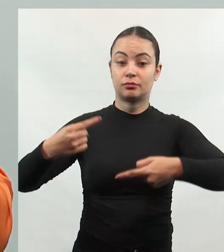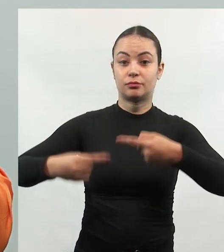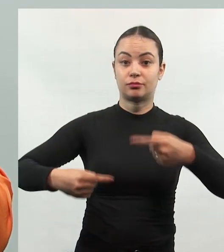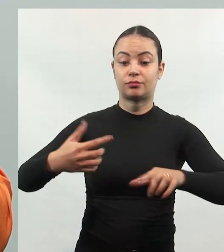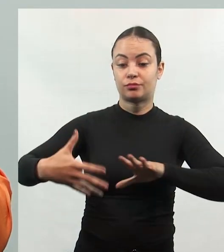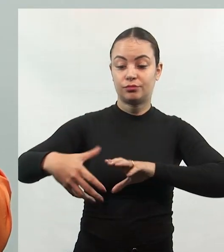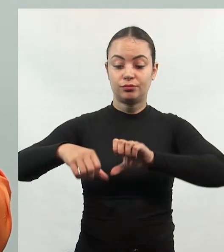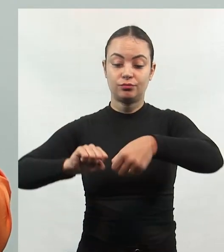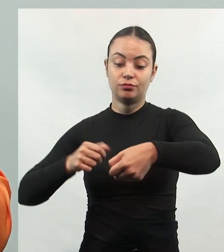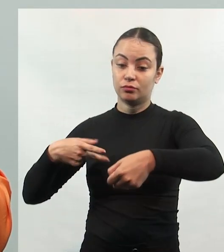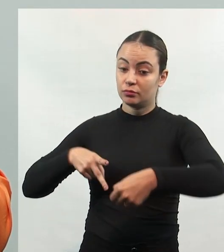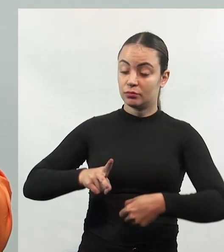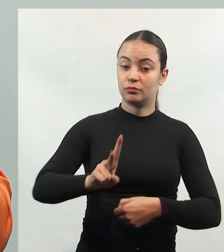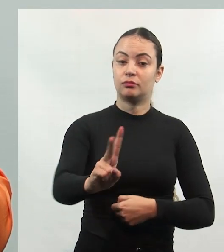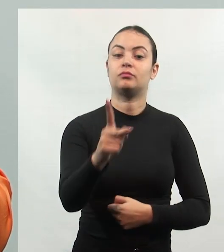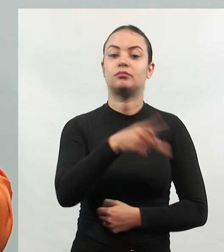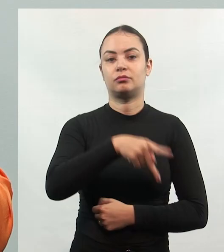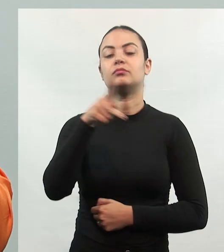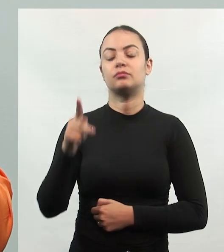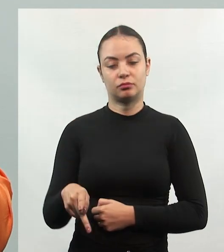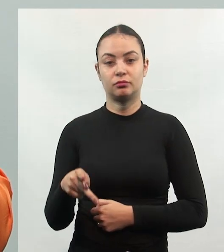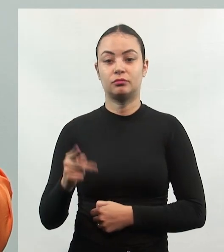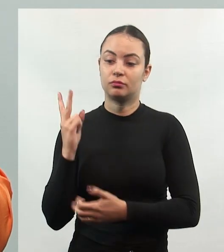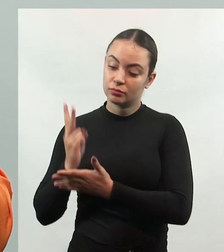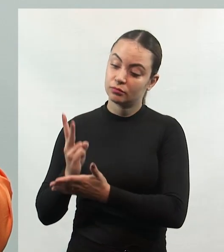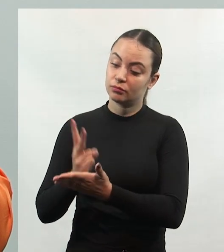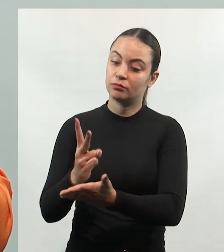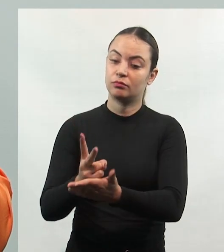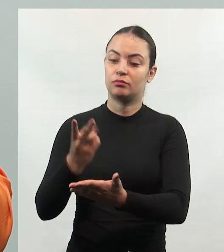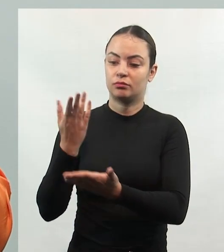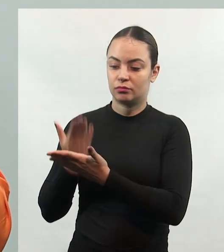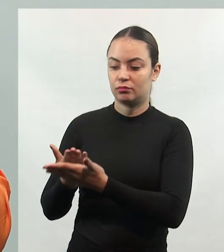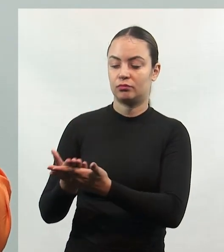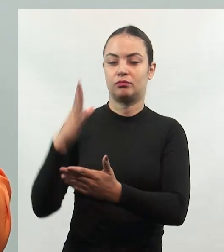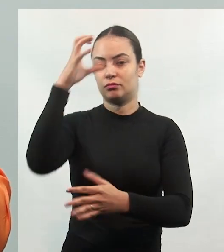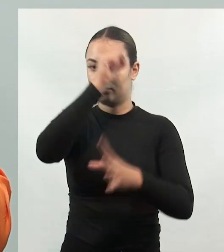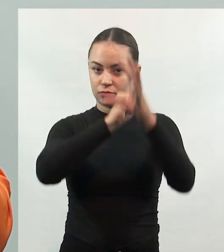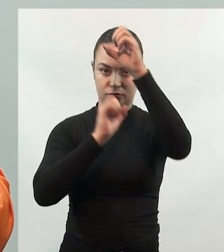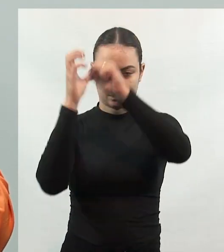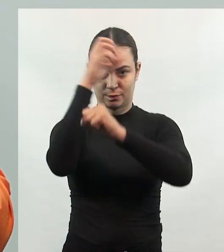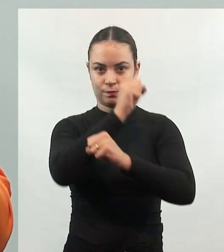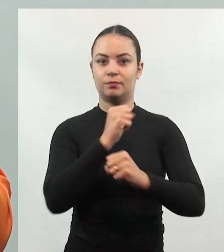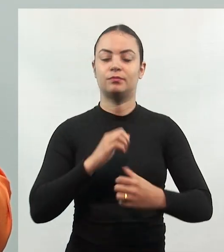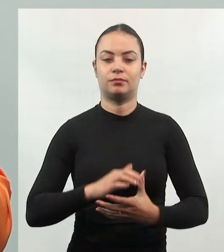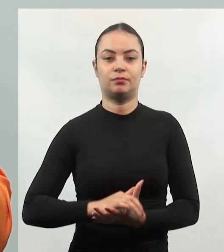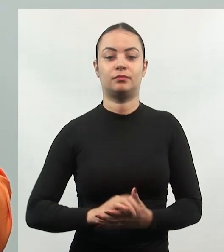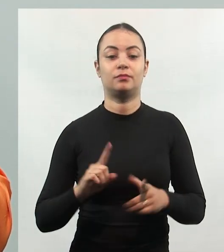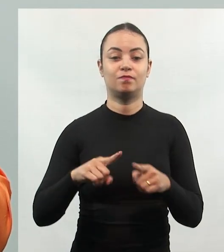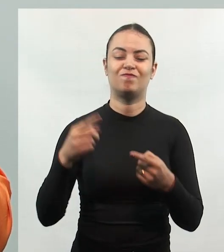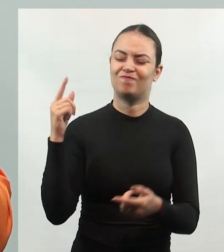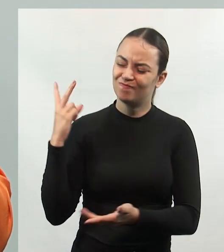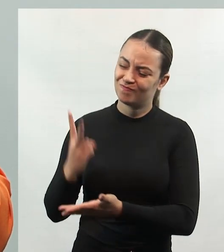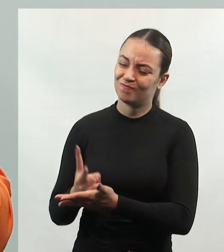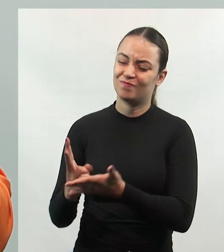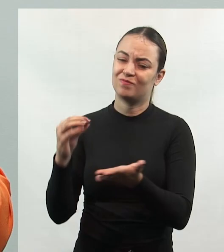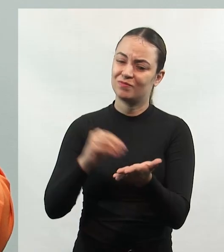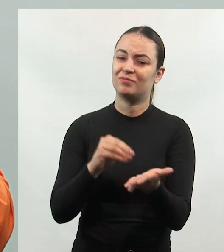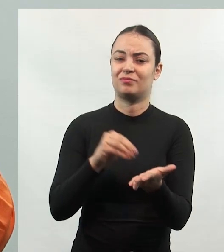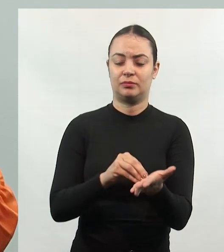os estudantes com deficiência. Então, inúmeras vezes, como a Eline colocou, hoje eu estou como secretária de